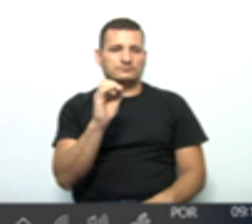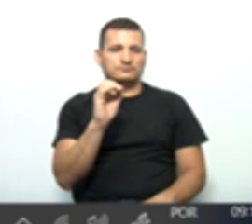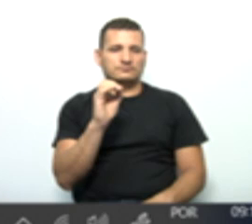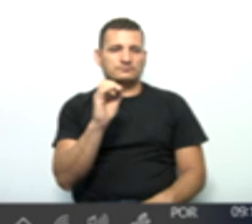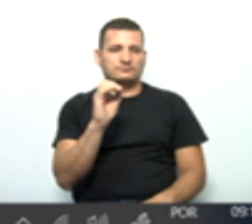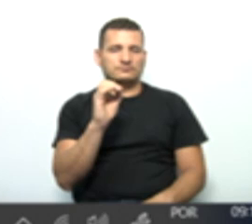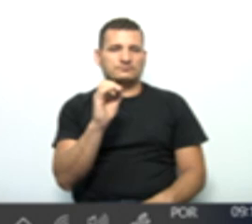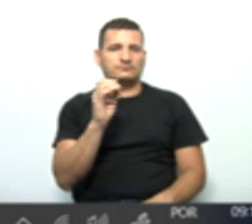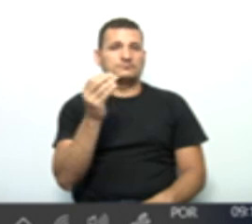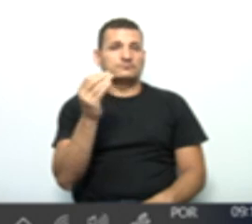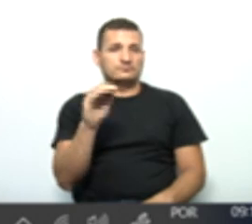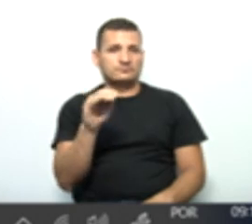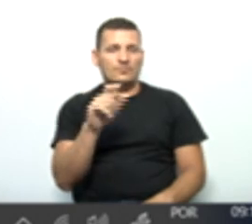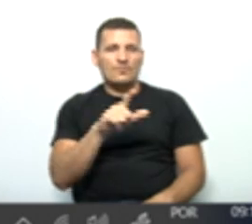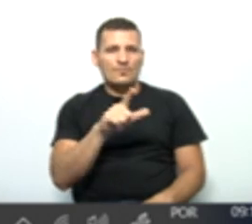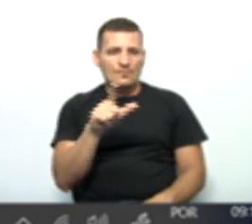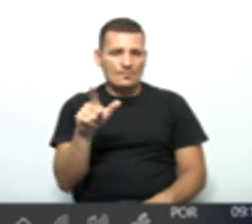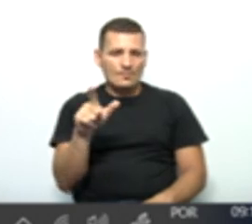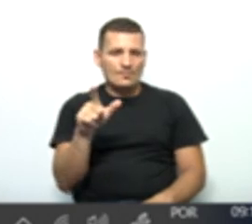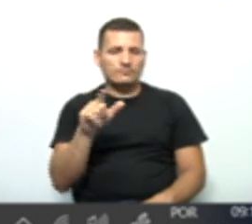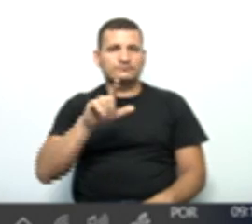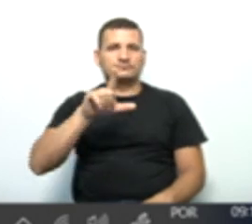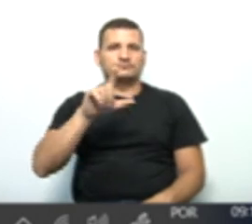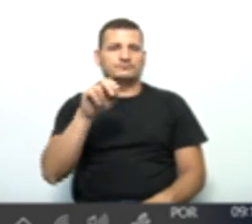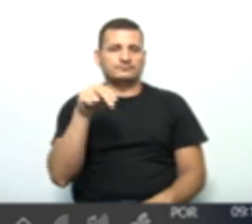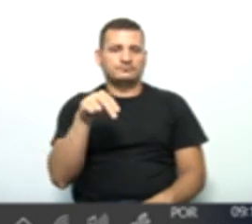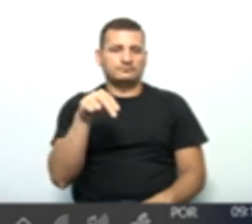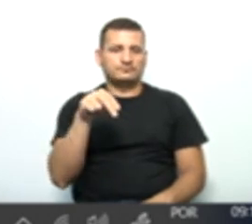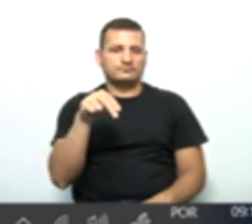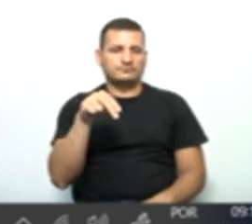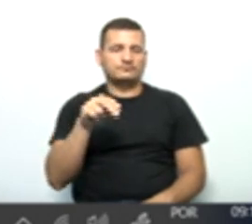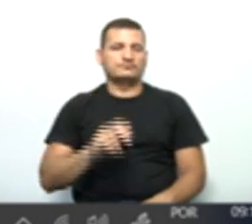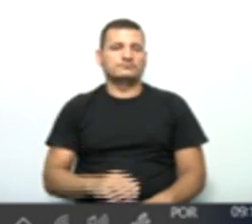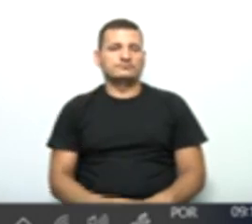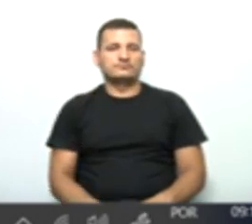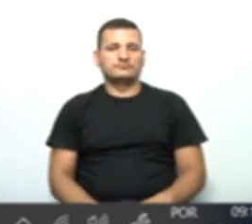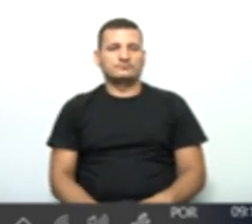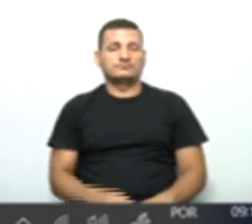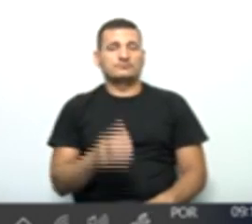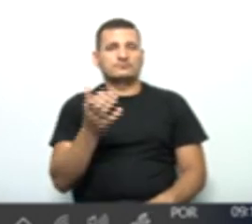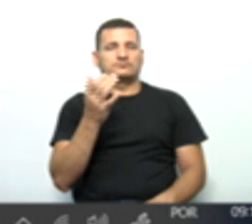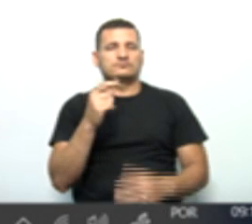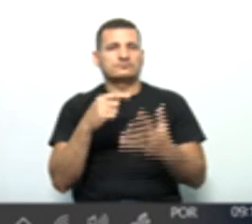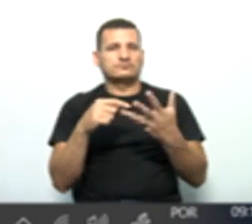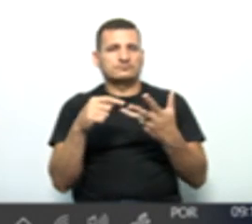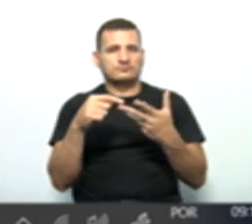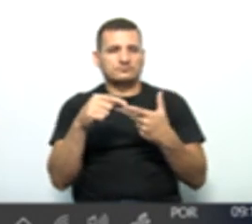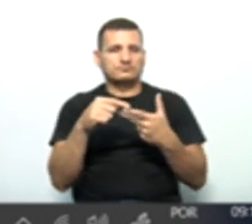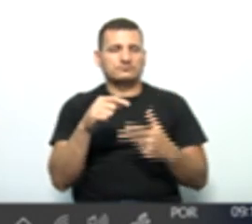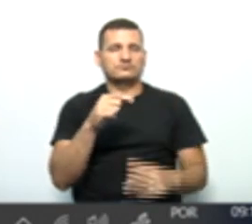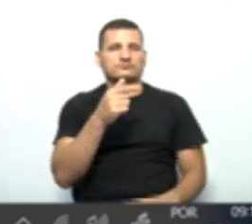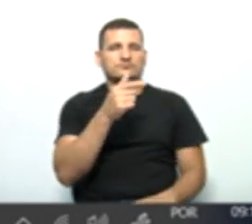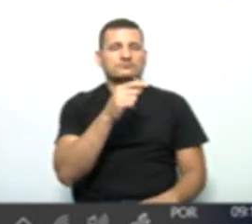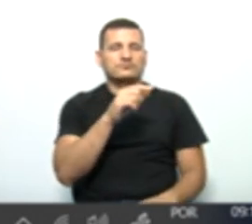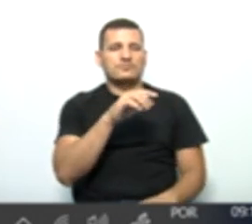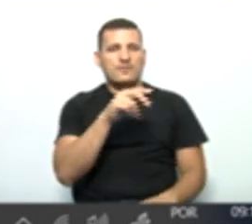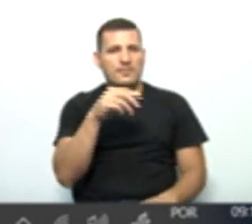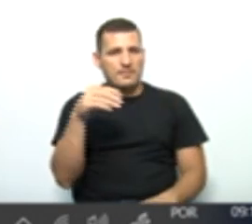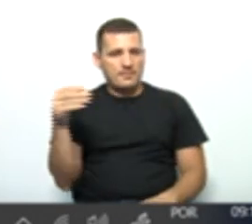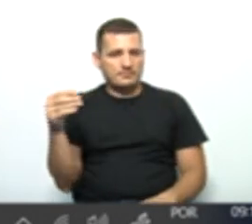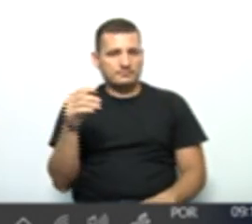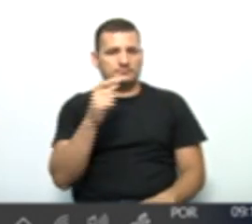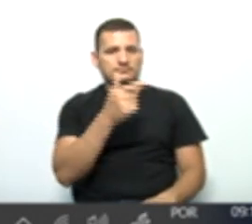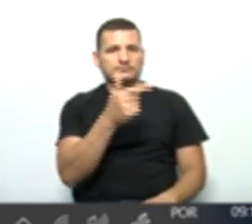colocar nada aqui, ele vai ser o quê? Len, né? E aí eu quero que ele conte em 2 em 2, né? Então eu vou dar um enter